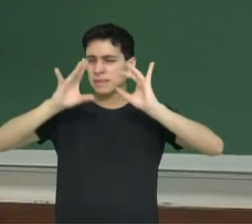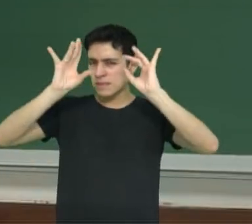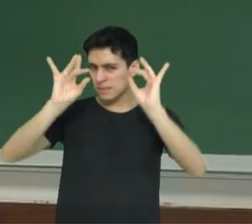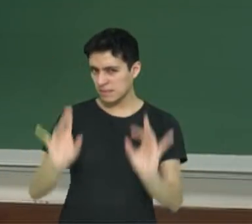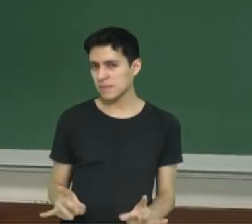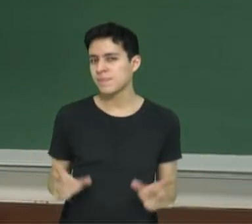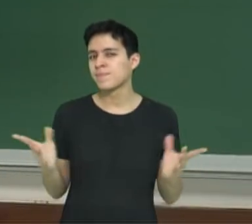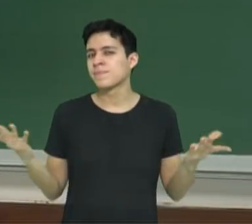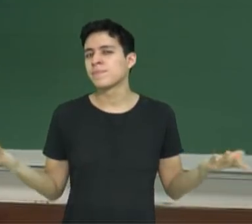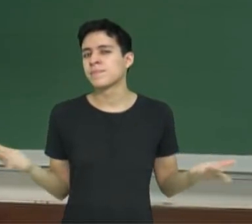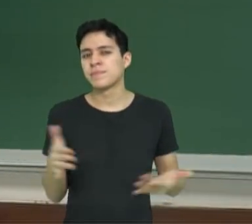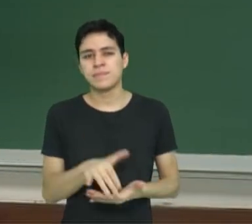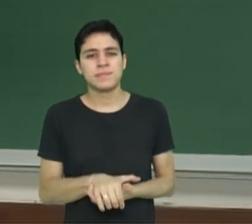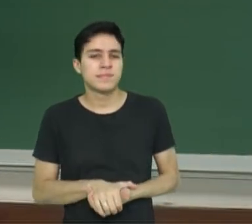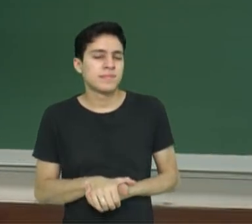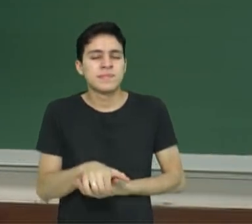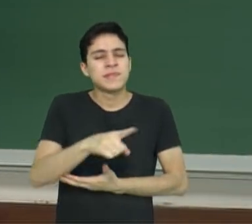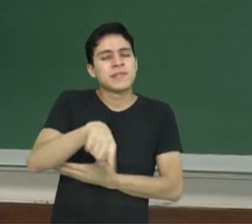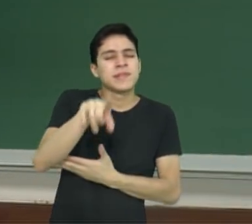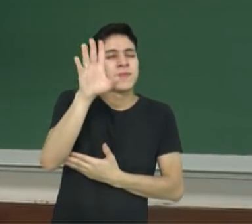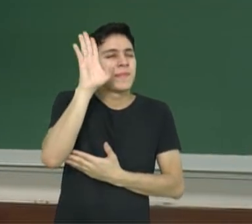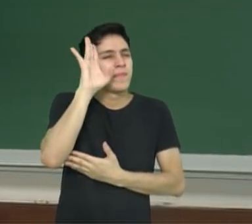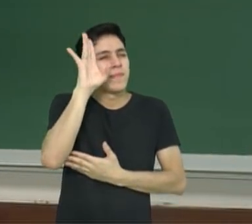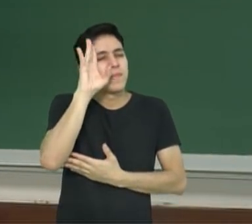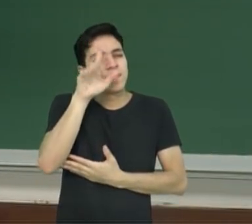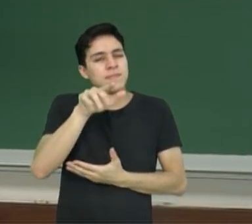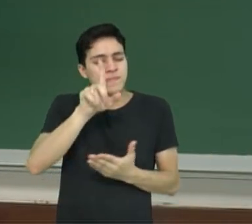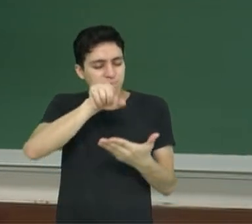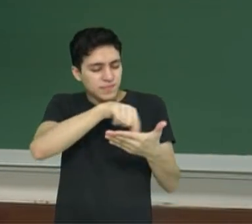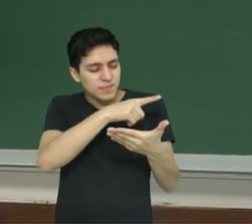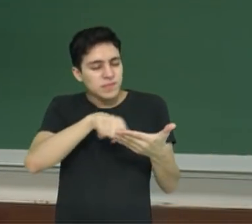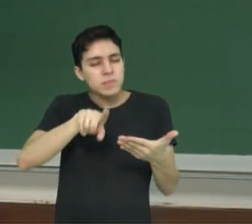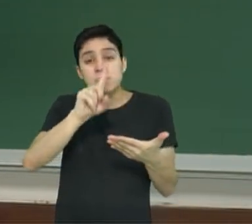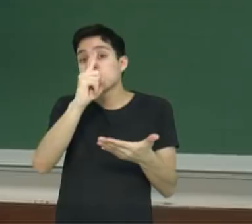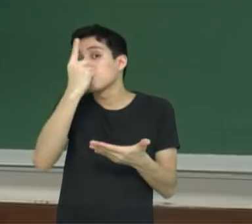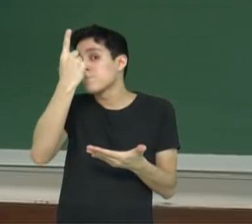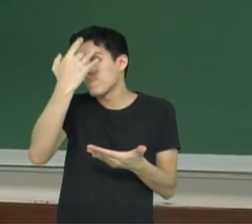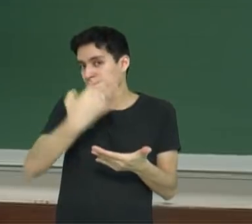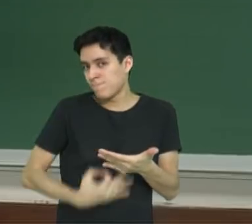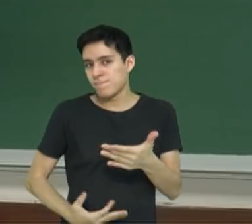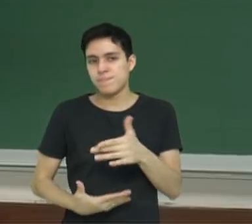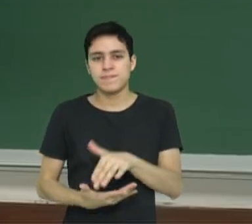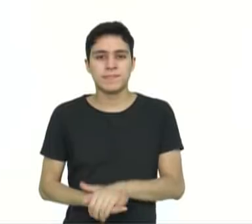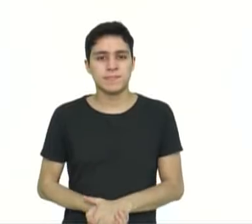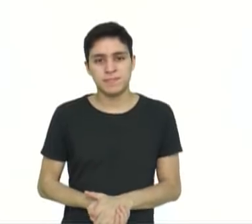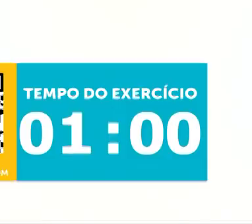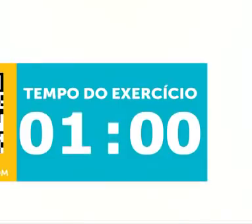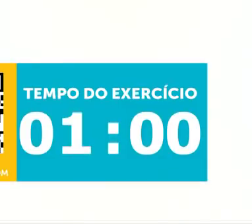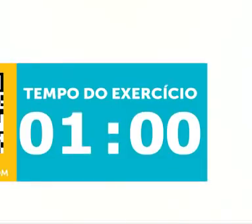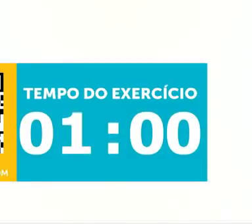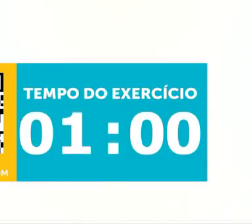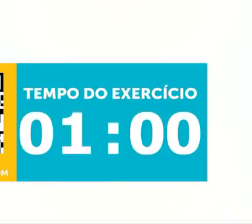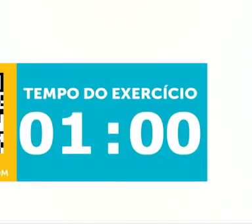descritiva. Pense um pouquinho, marque apenas uma alternativa.